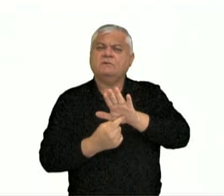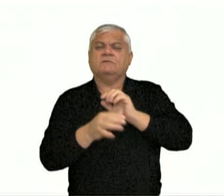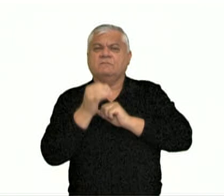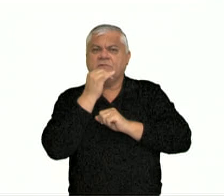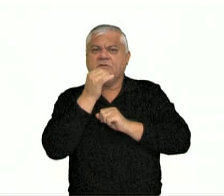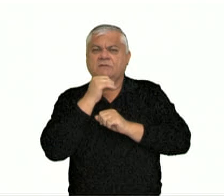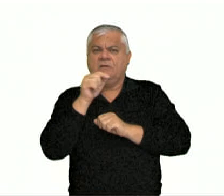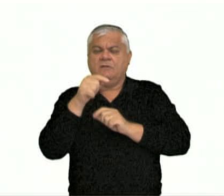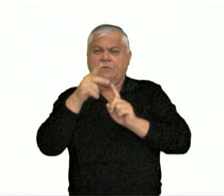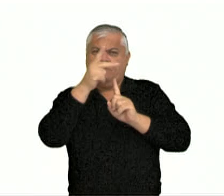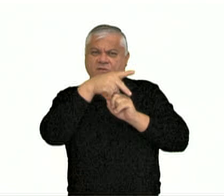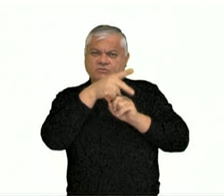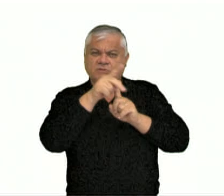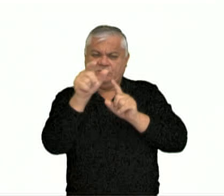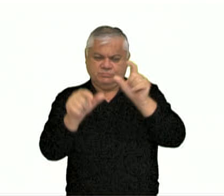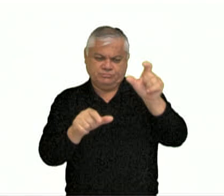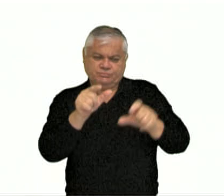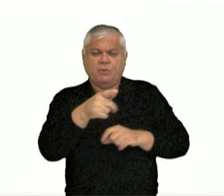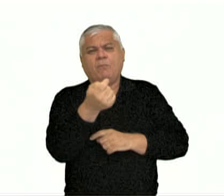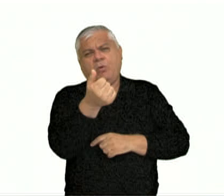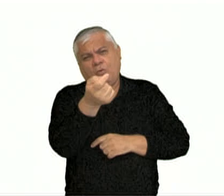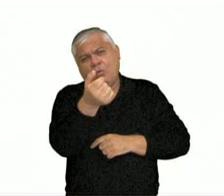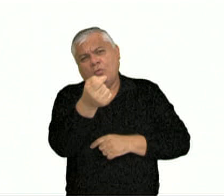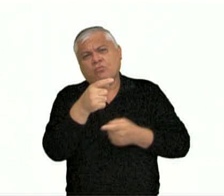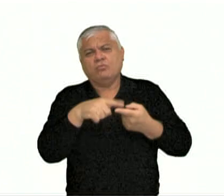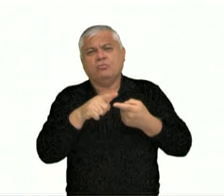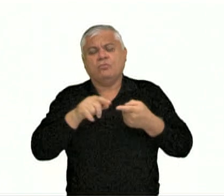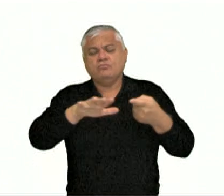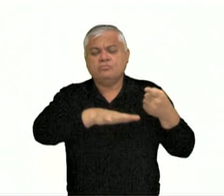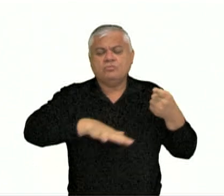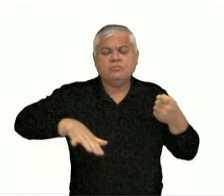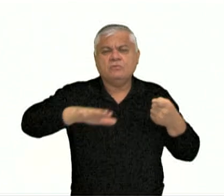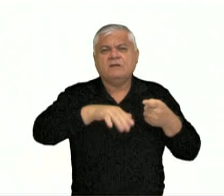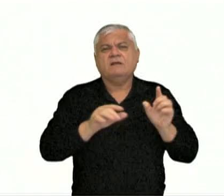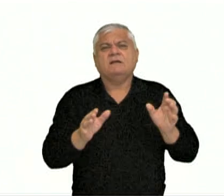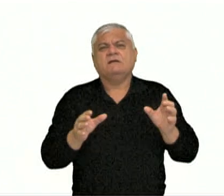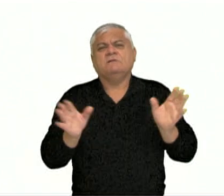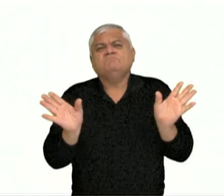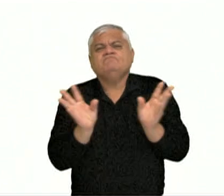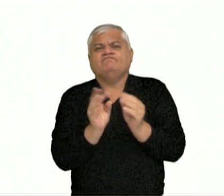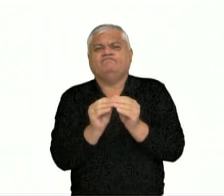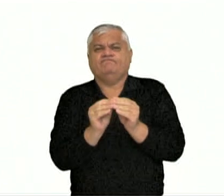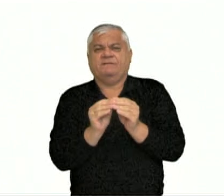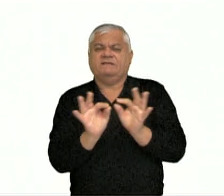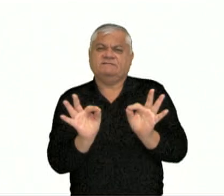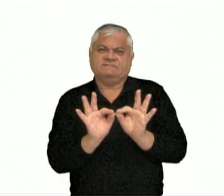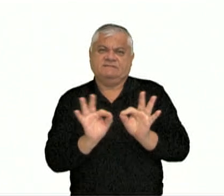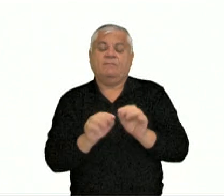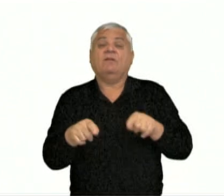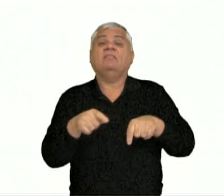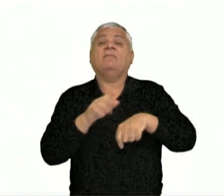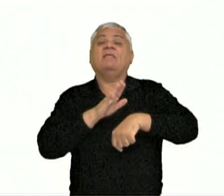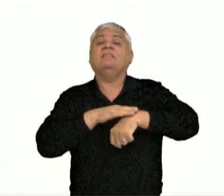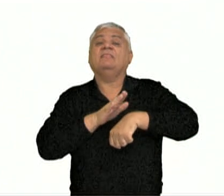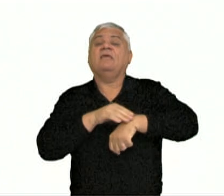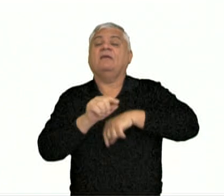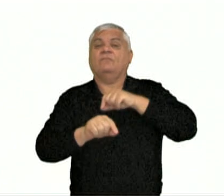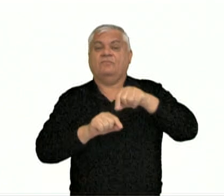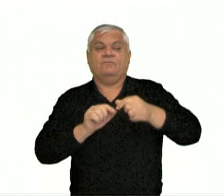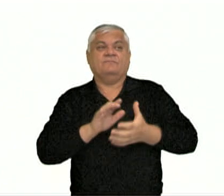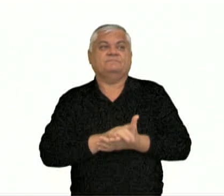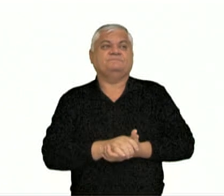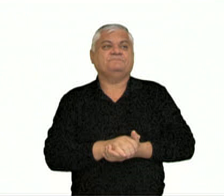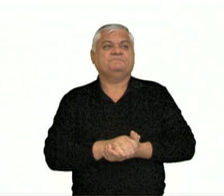poucos personagens, um espaço, um cenário limitados e um recorte temporal reduzido.